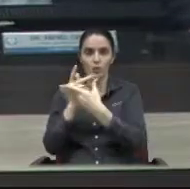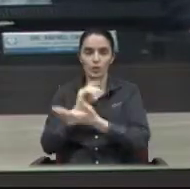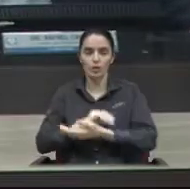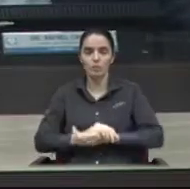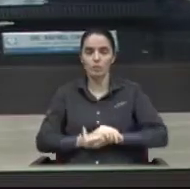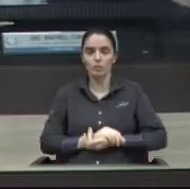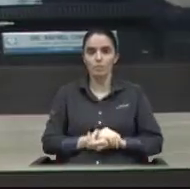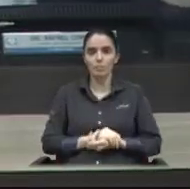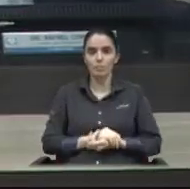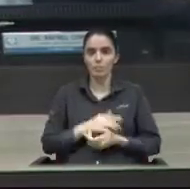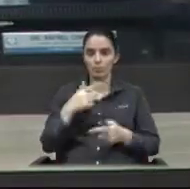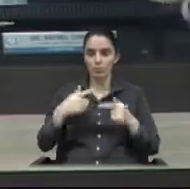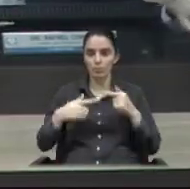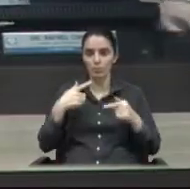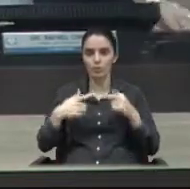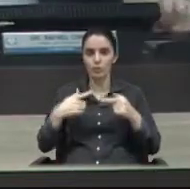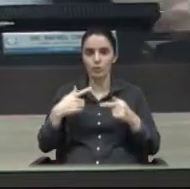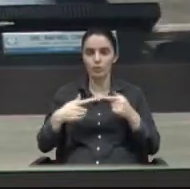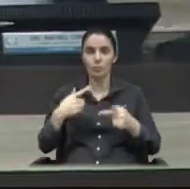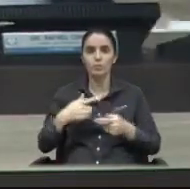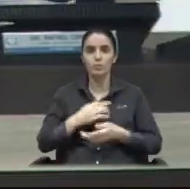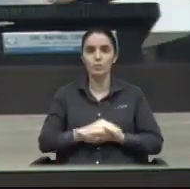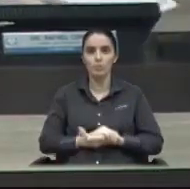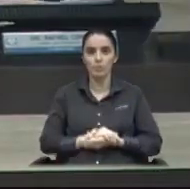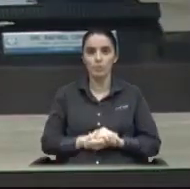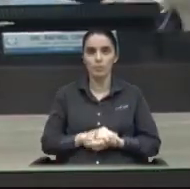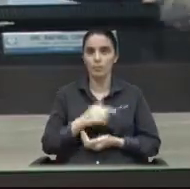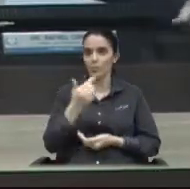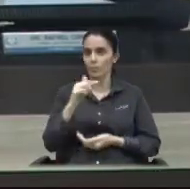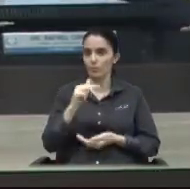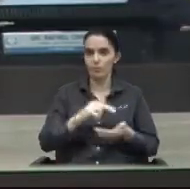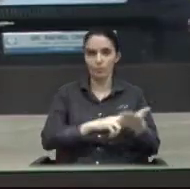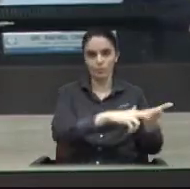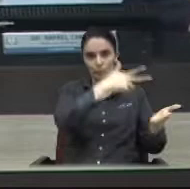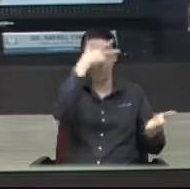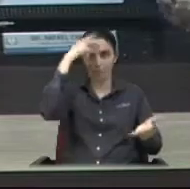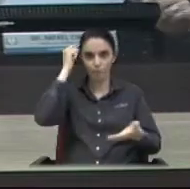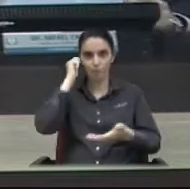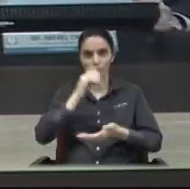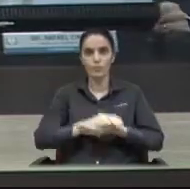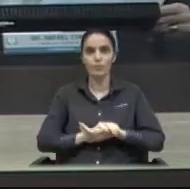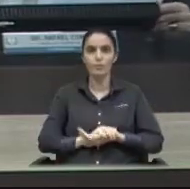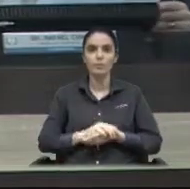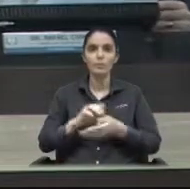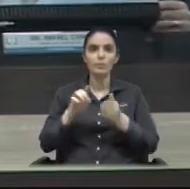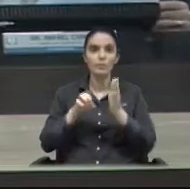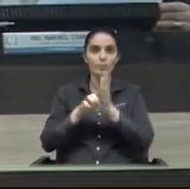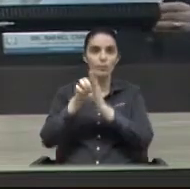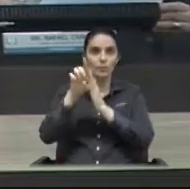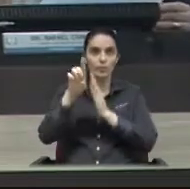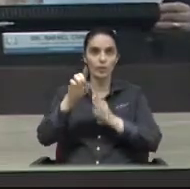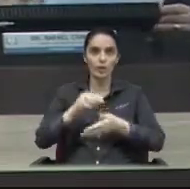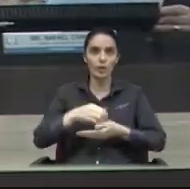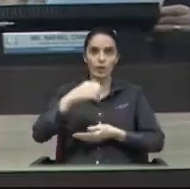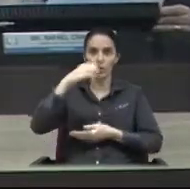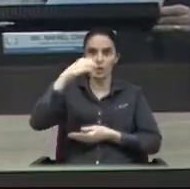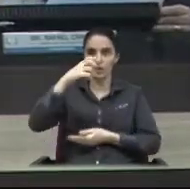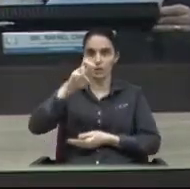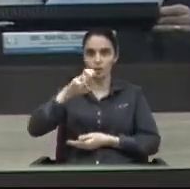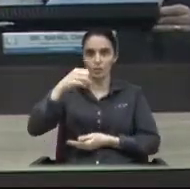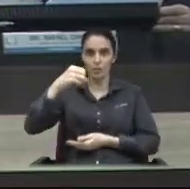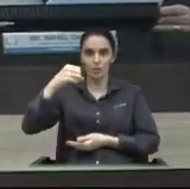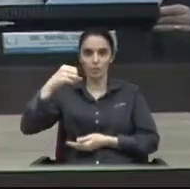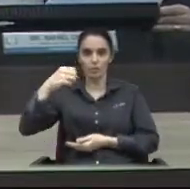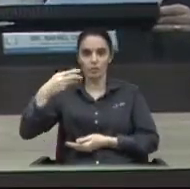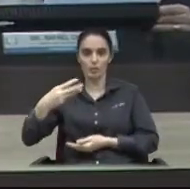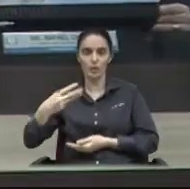em discussão não havendo o executivo requerimento número 500 93/2010 at que quer